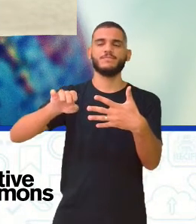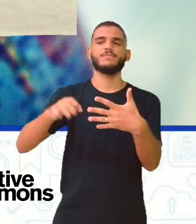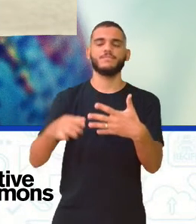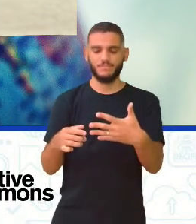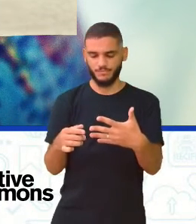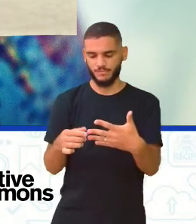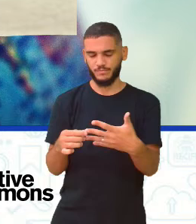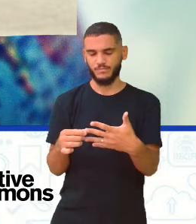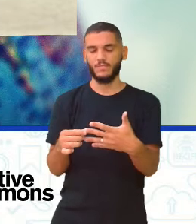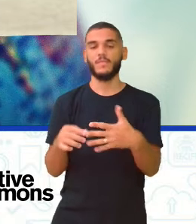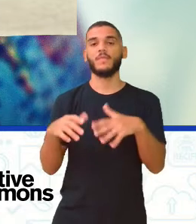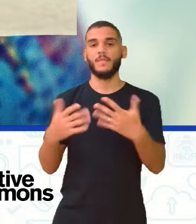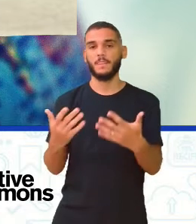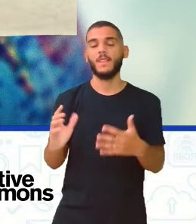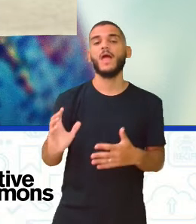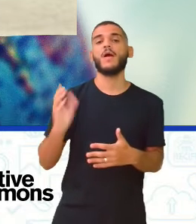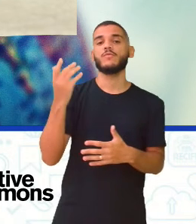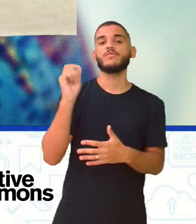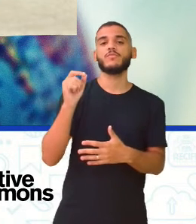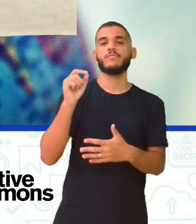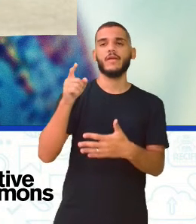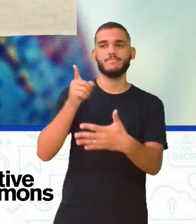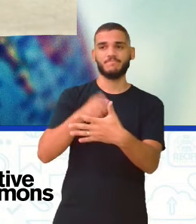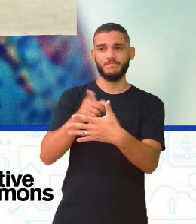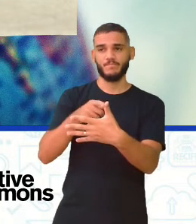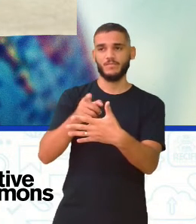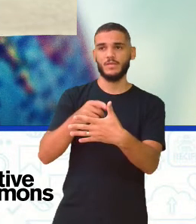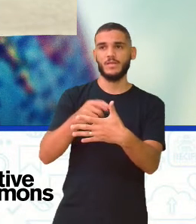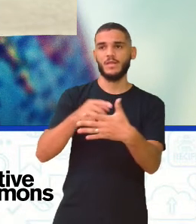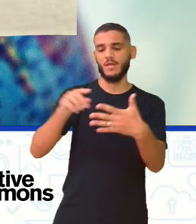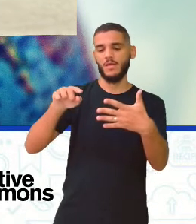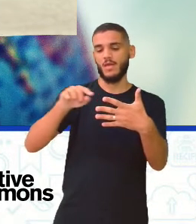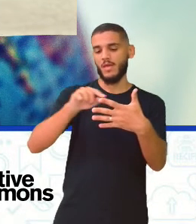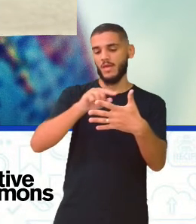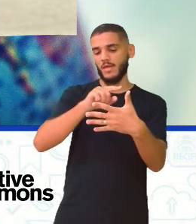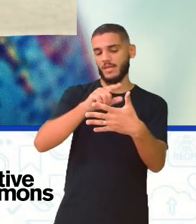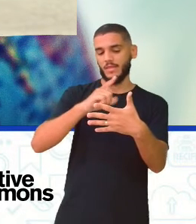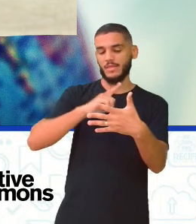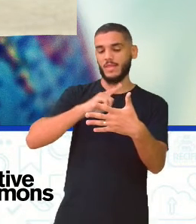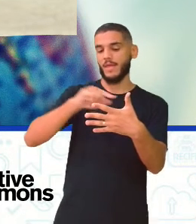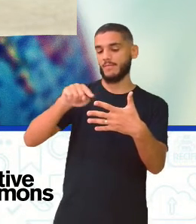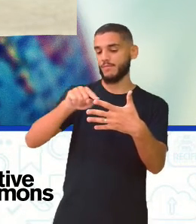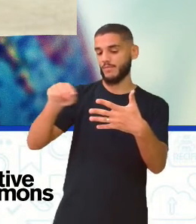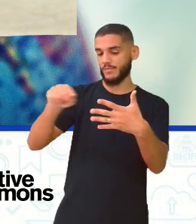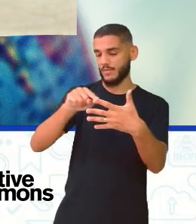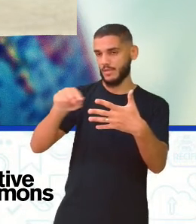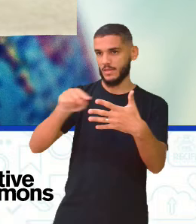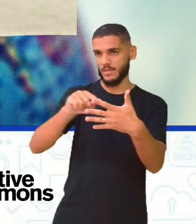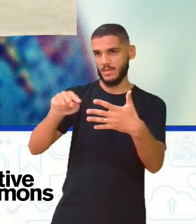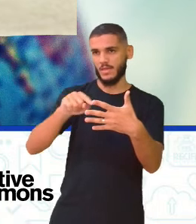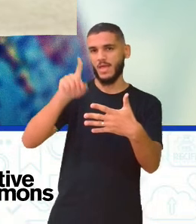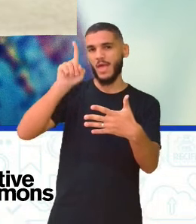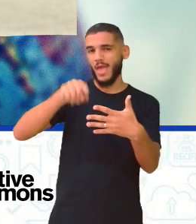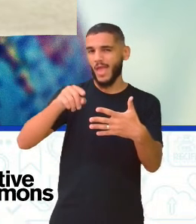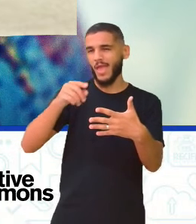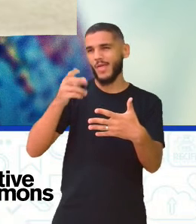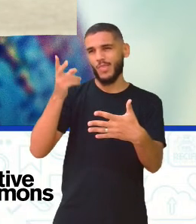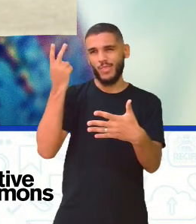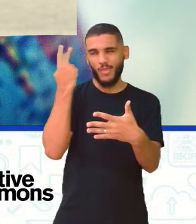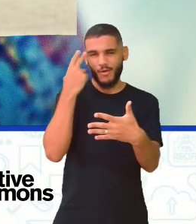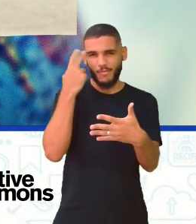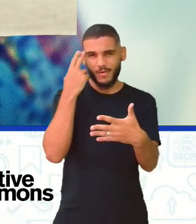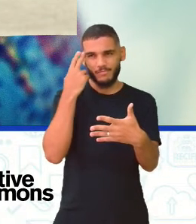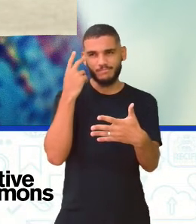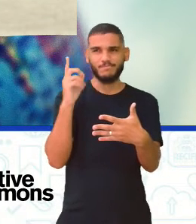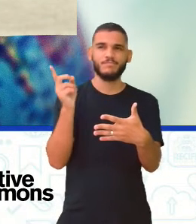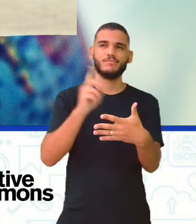epirogênesis. Quando a gente tem aquele tectonismo horizontal, é bem comum não, né? Temos aí a formação